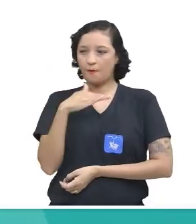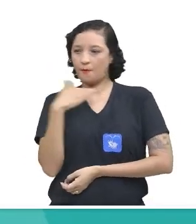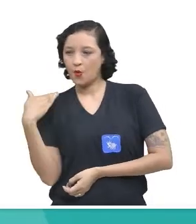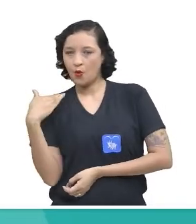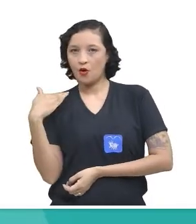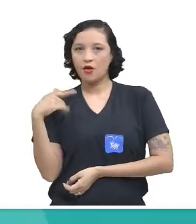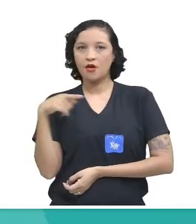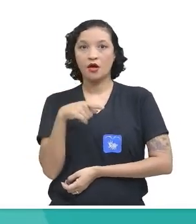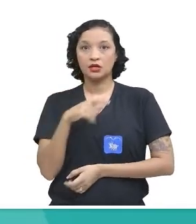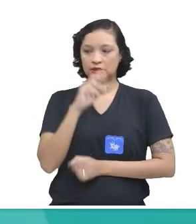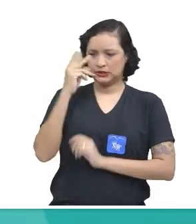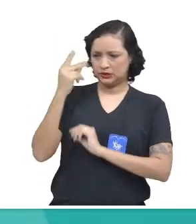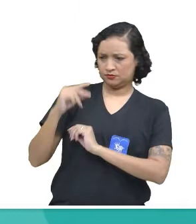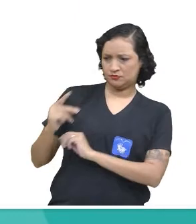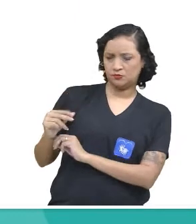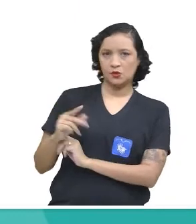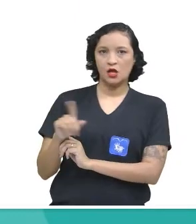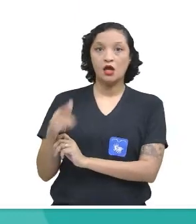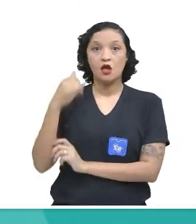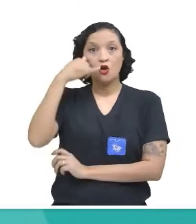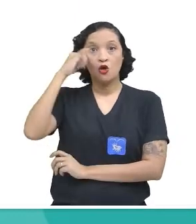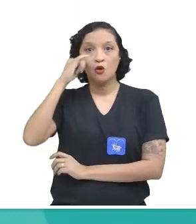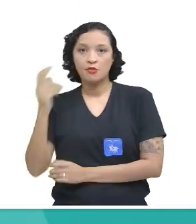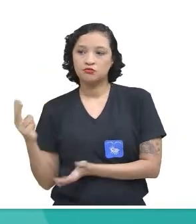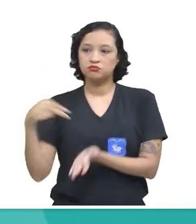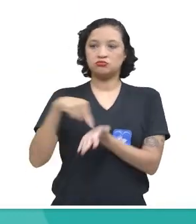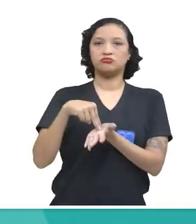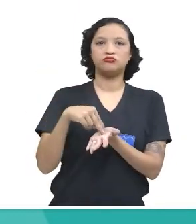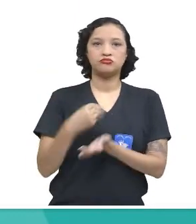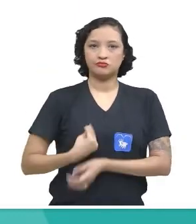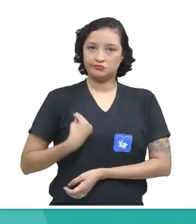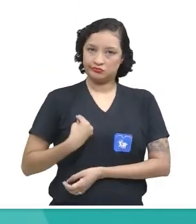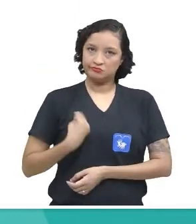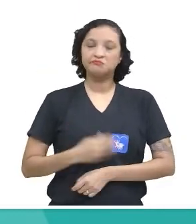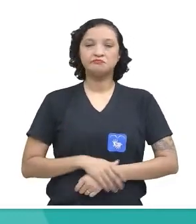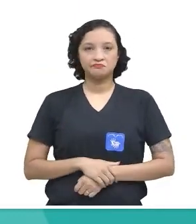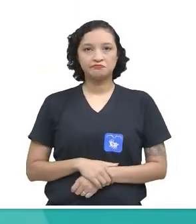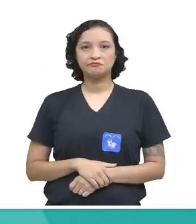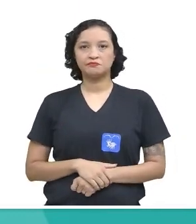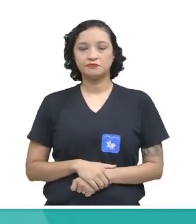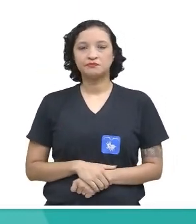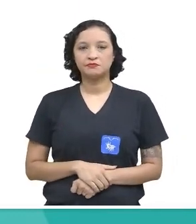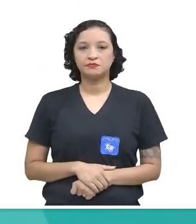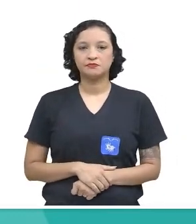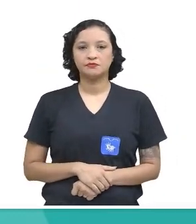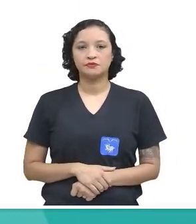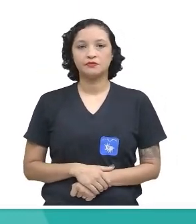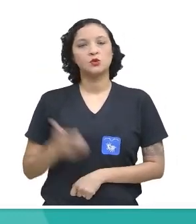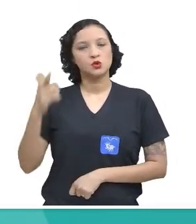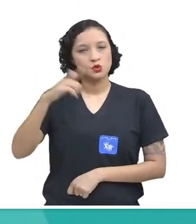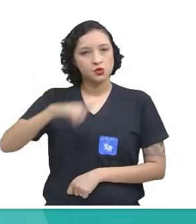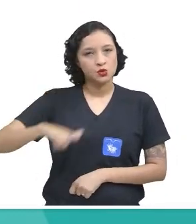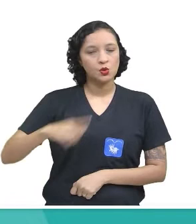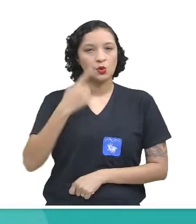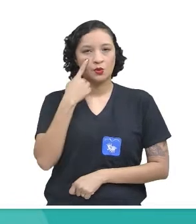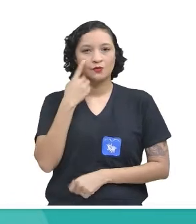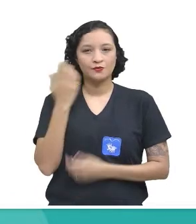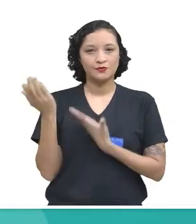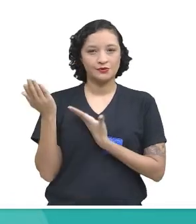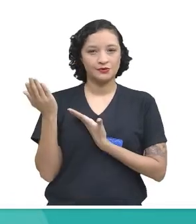que caracteriza aí o grande milagre, tá certo? Então, mais uma vez, observem